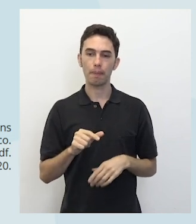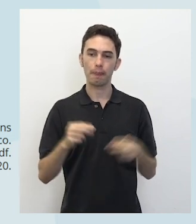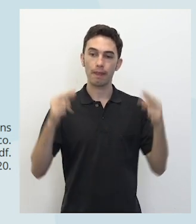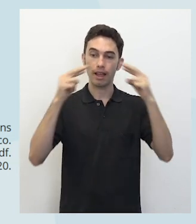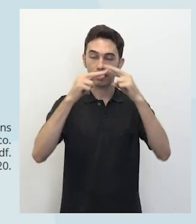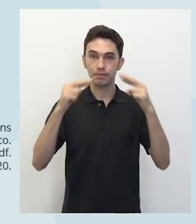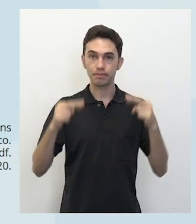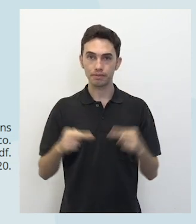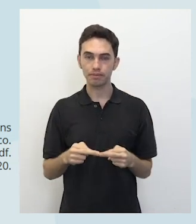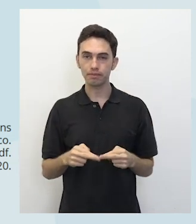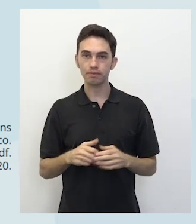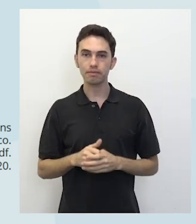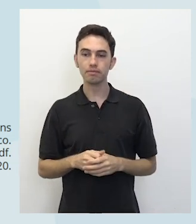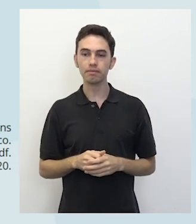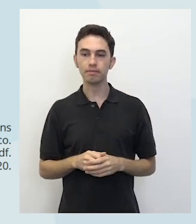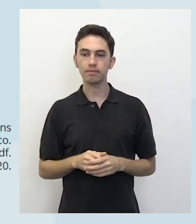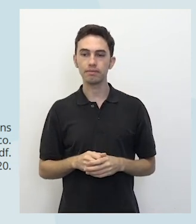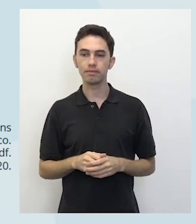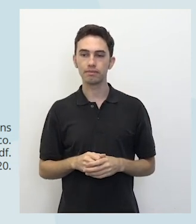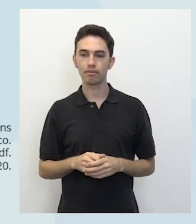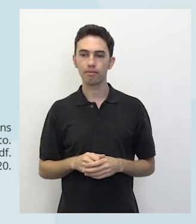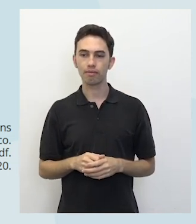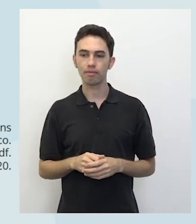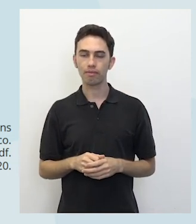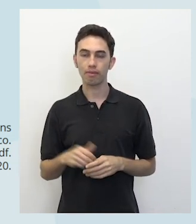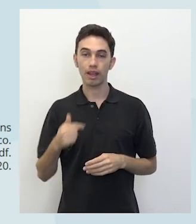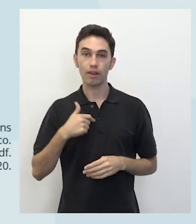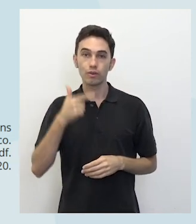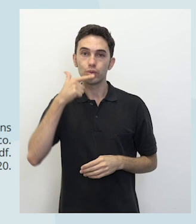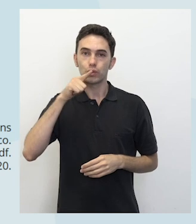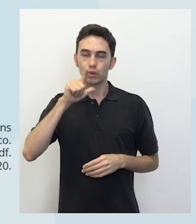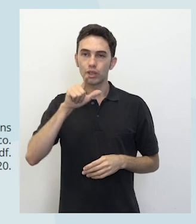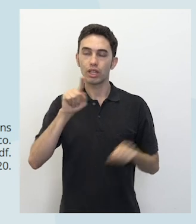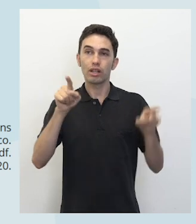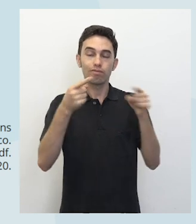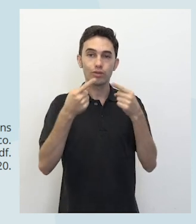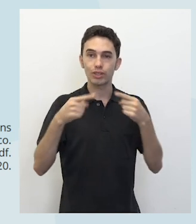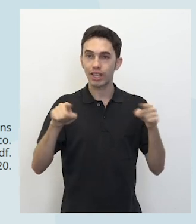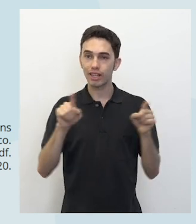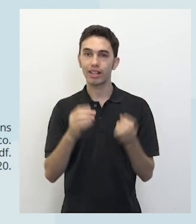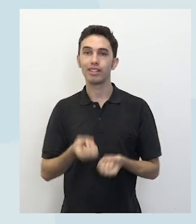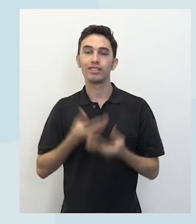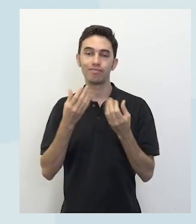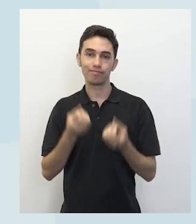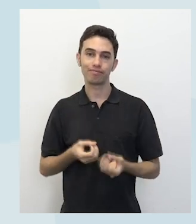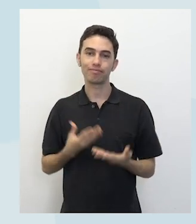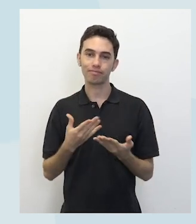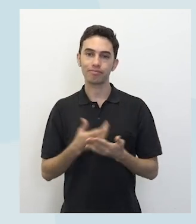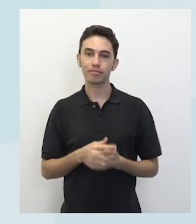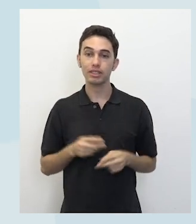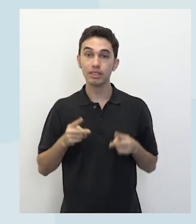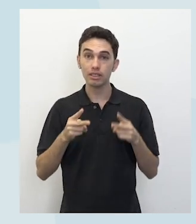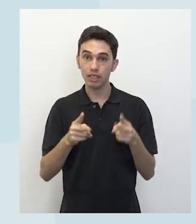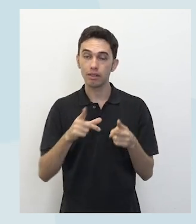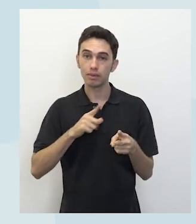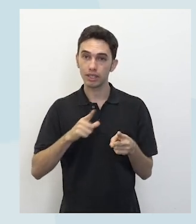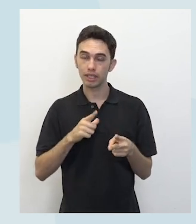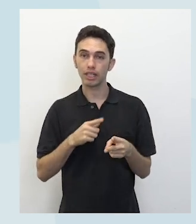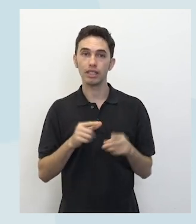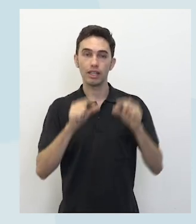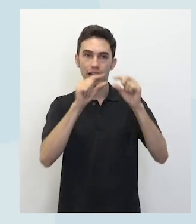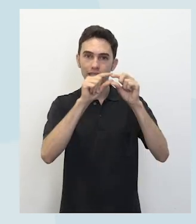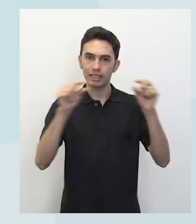sempre essa rima acontecendo, eu vou garantir o quê? Musicalidade ao poema. Então, toda vez que eu tenho essa